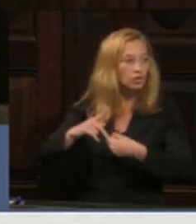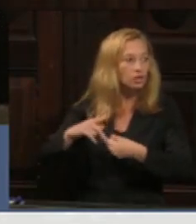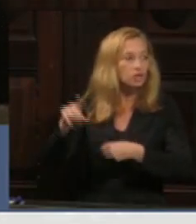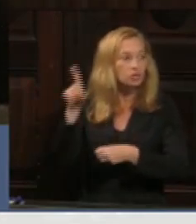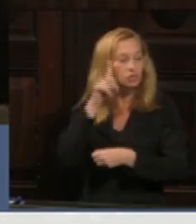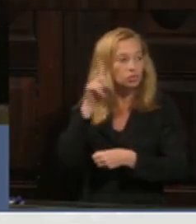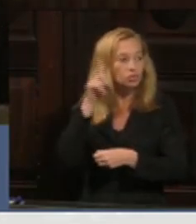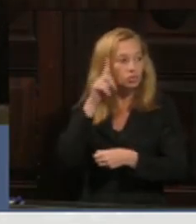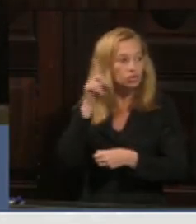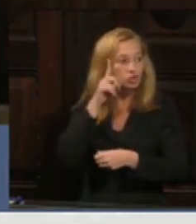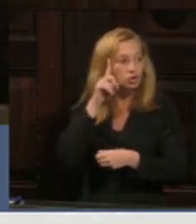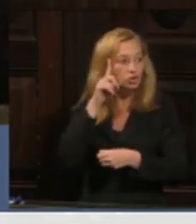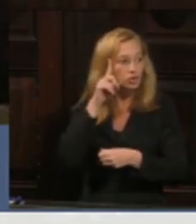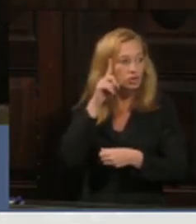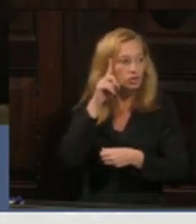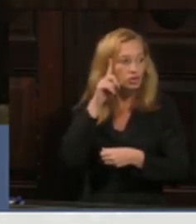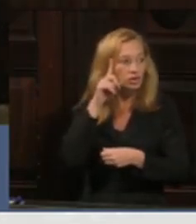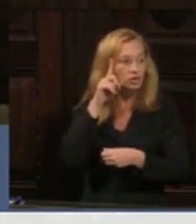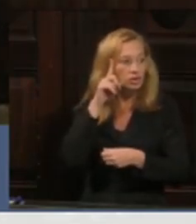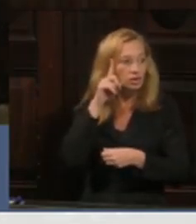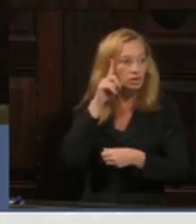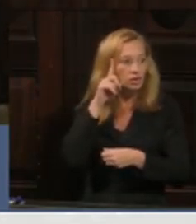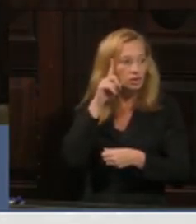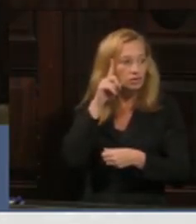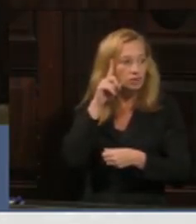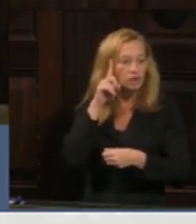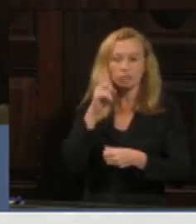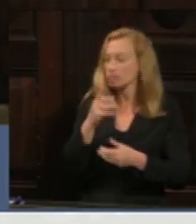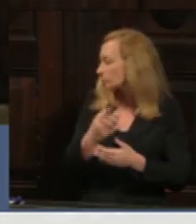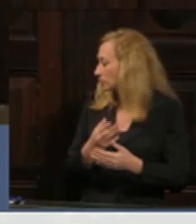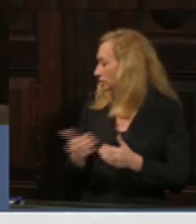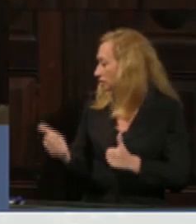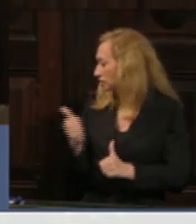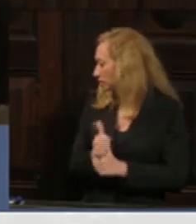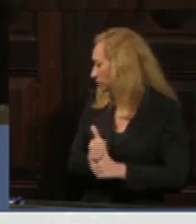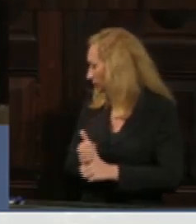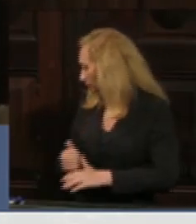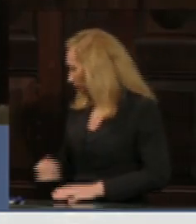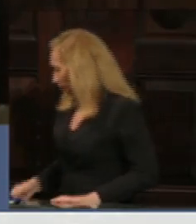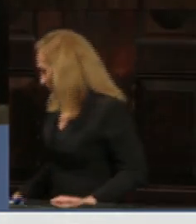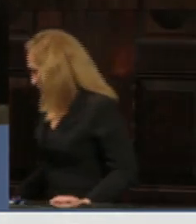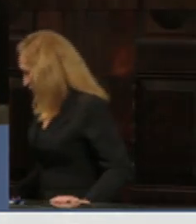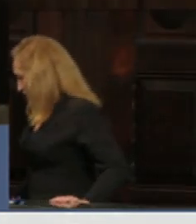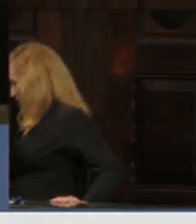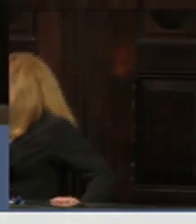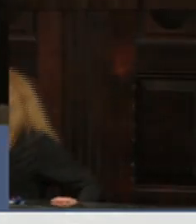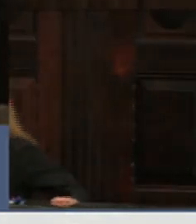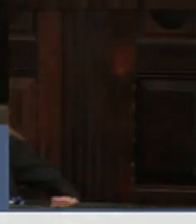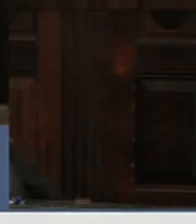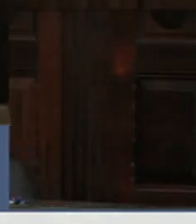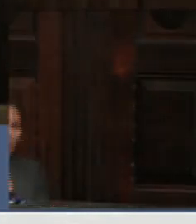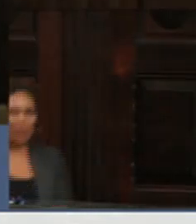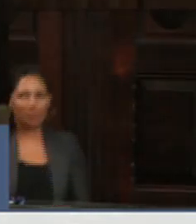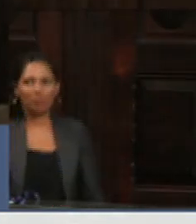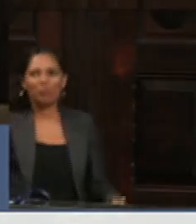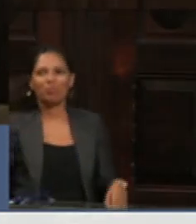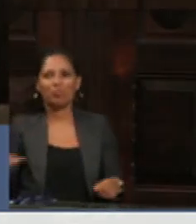dia perder a sua relevância na nossa economia. Então, eu fiquei muito satisfeito